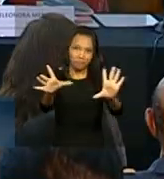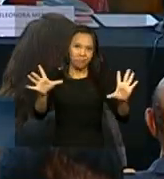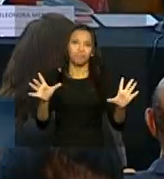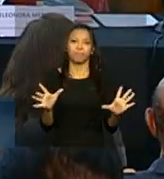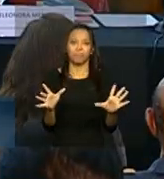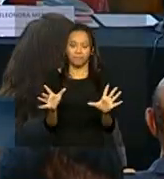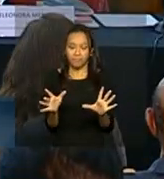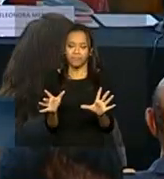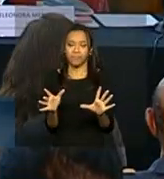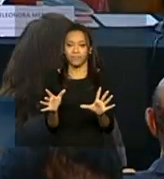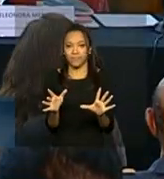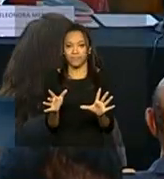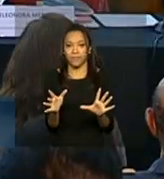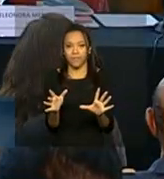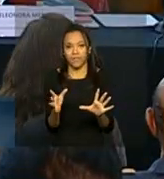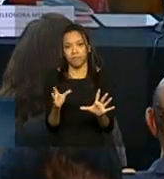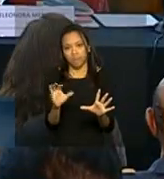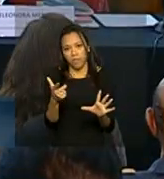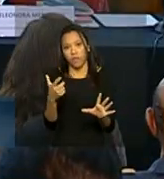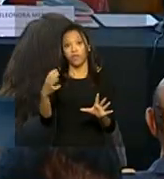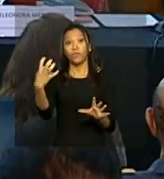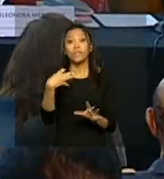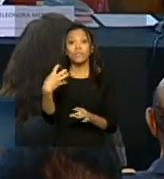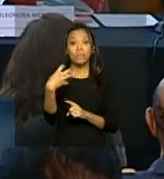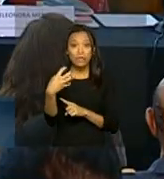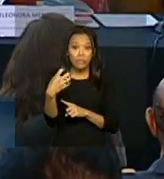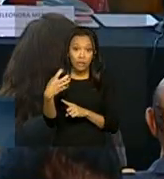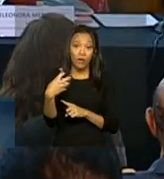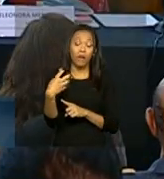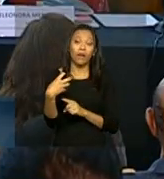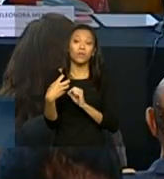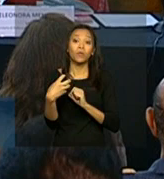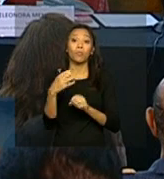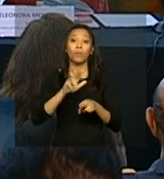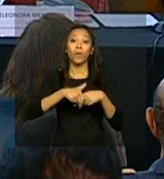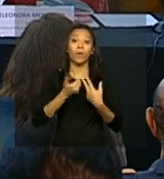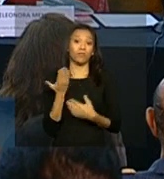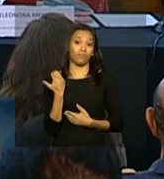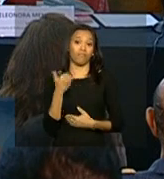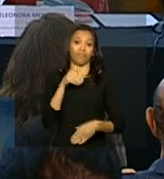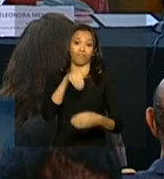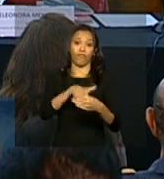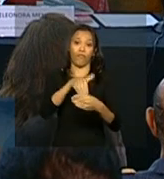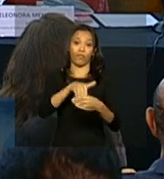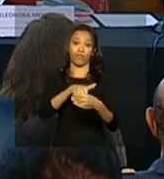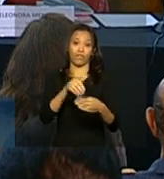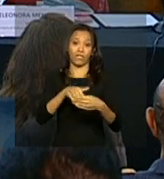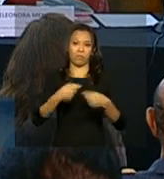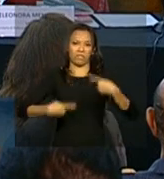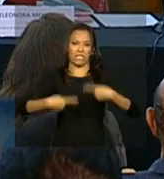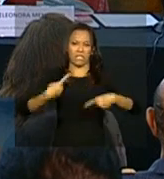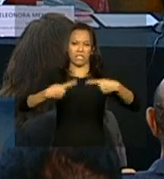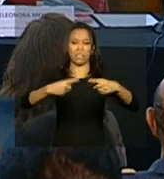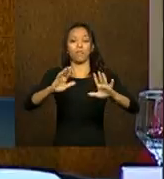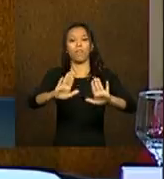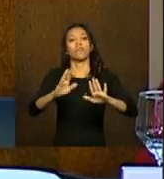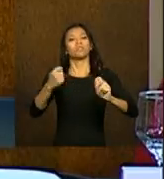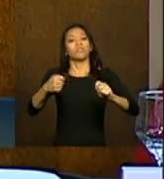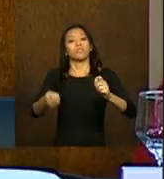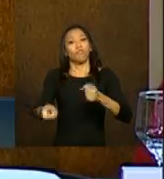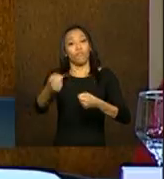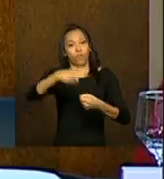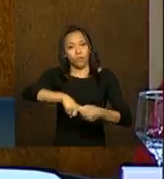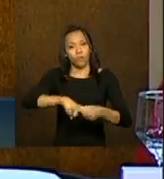ainda influenciado pela disputa eleitoral, mas eu acredito que isso precisa voltar à